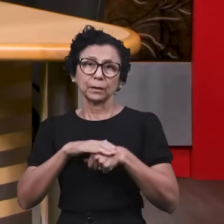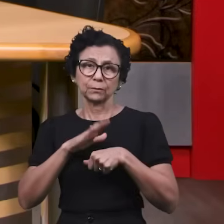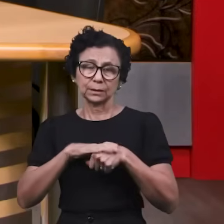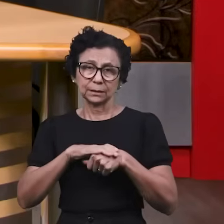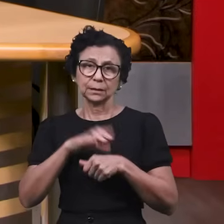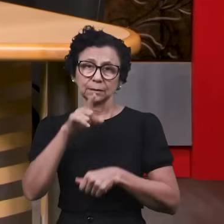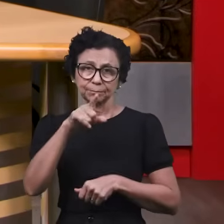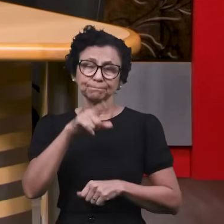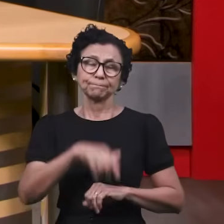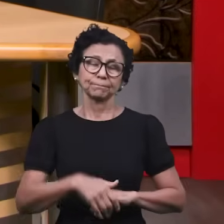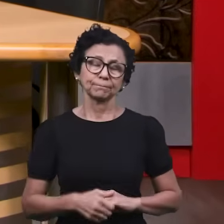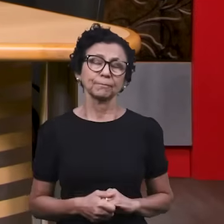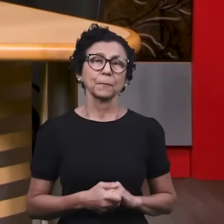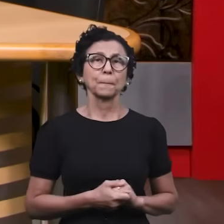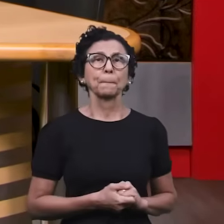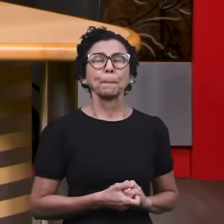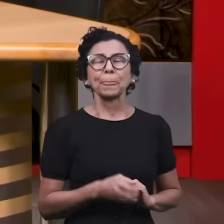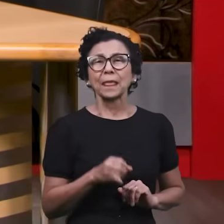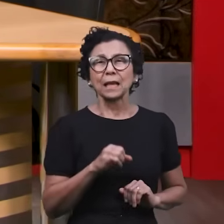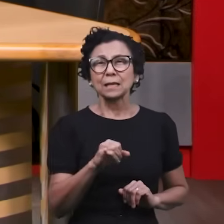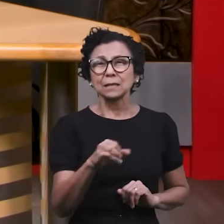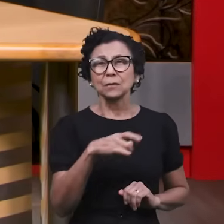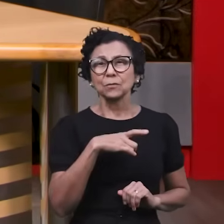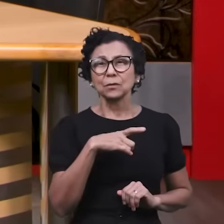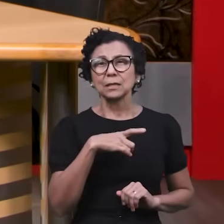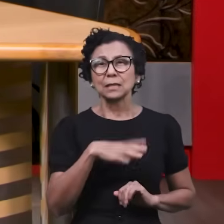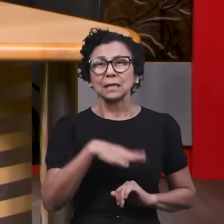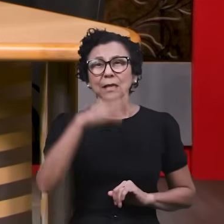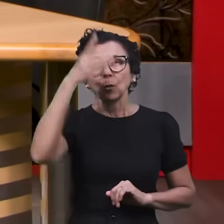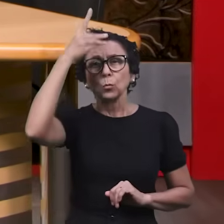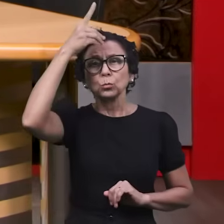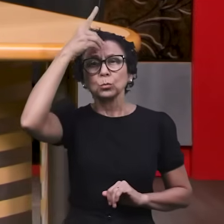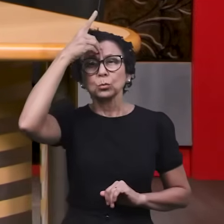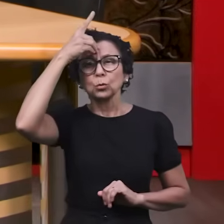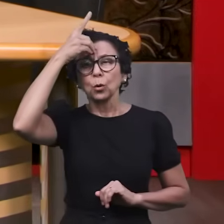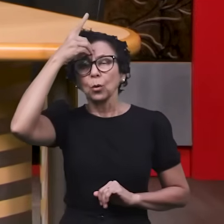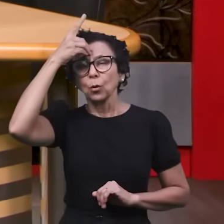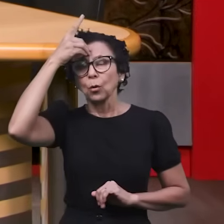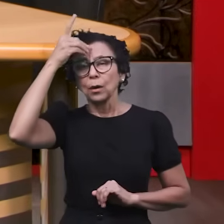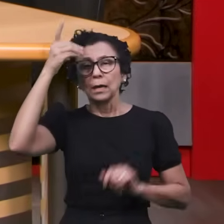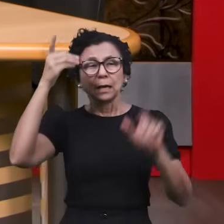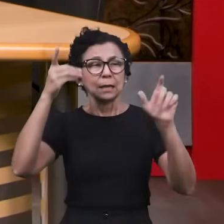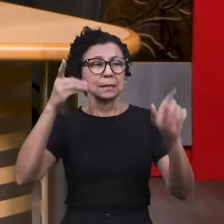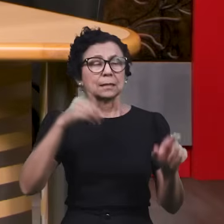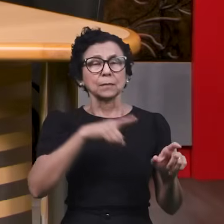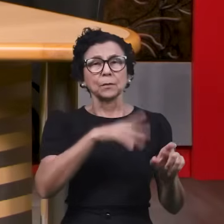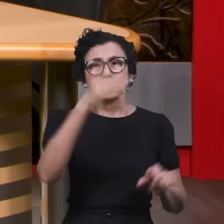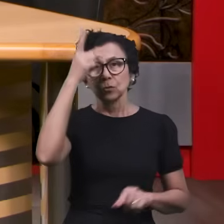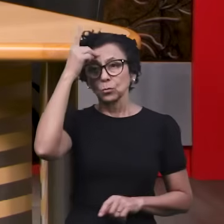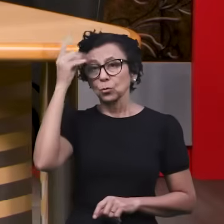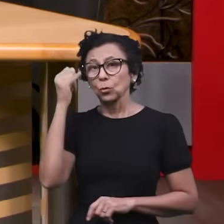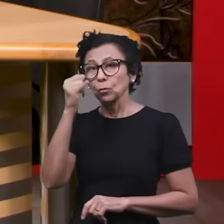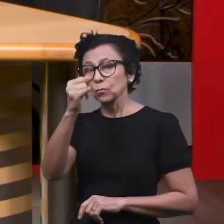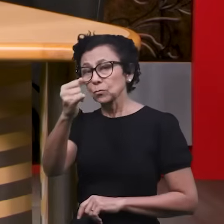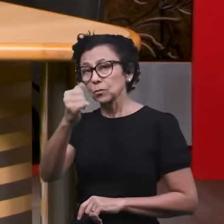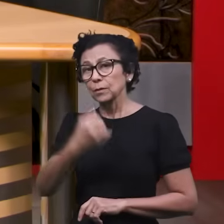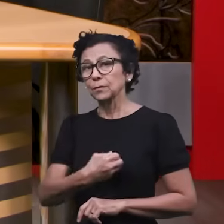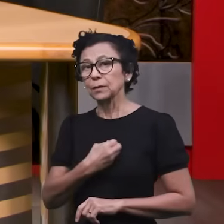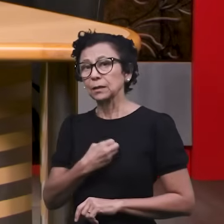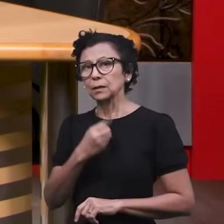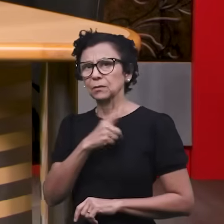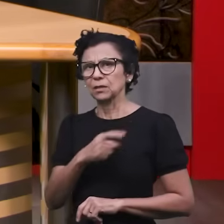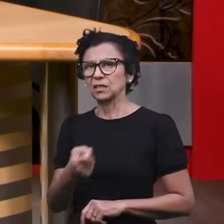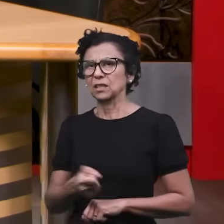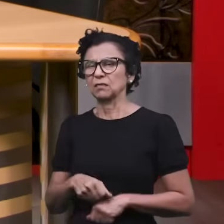você não executar o dom, que às vezes é para livramento, ele se cumpre na sua vida, então ele é